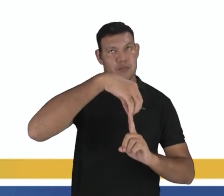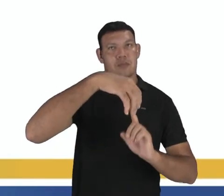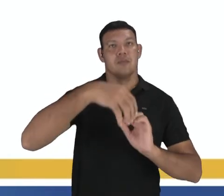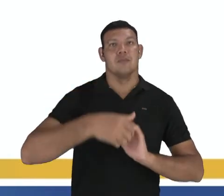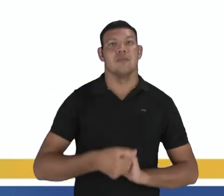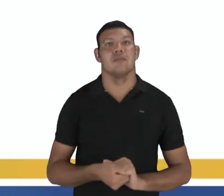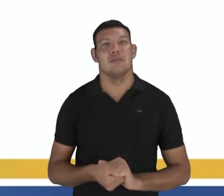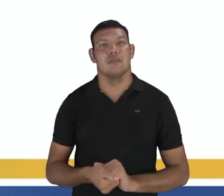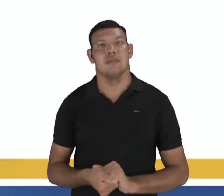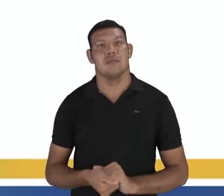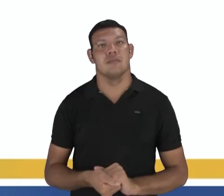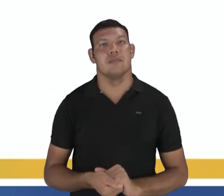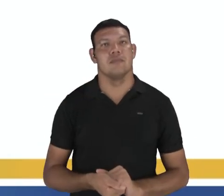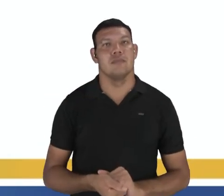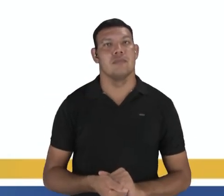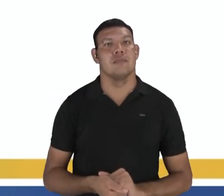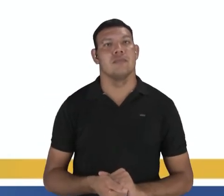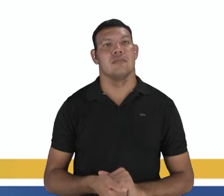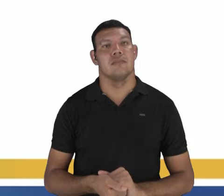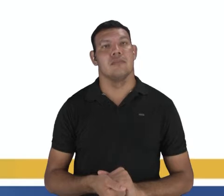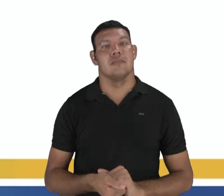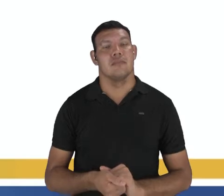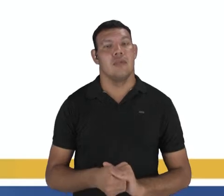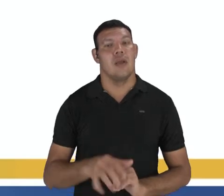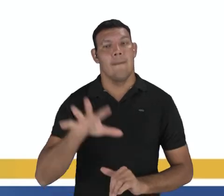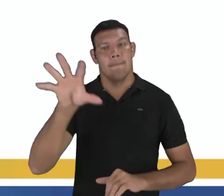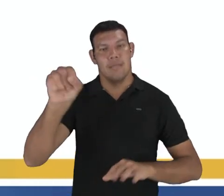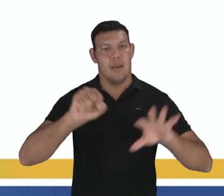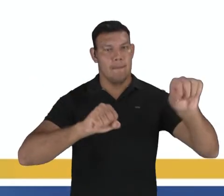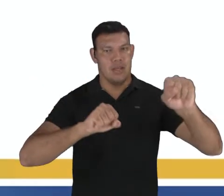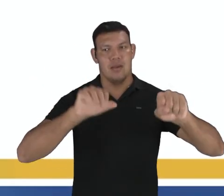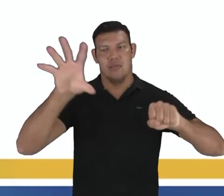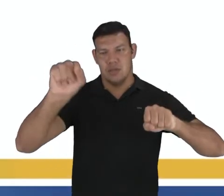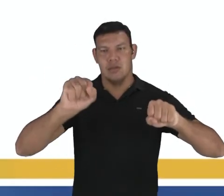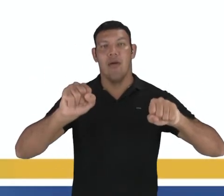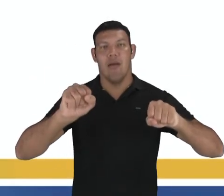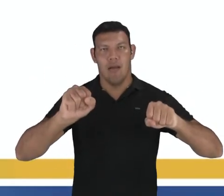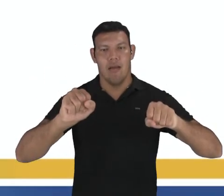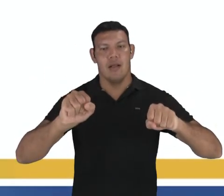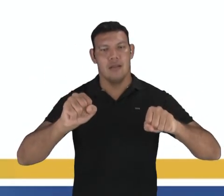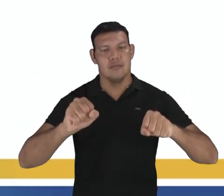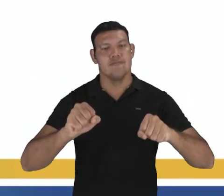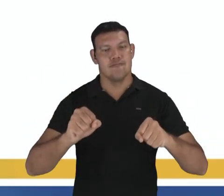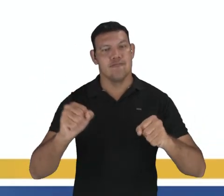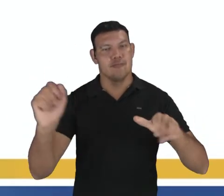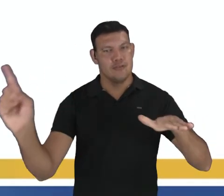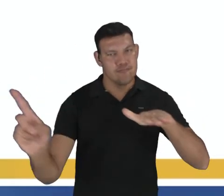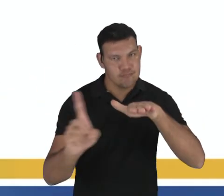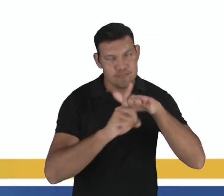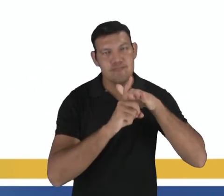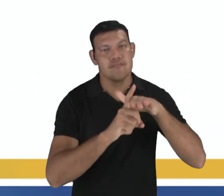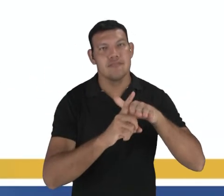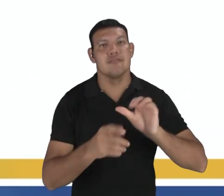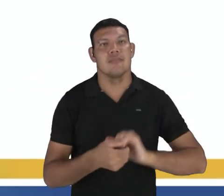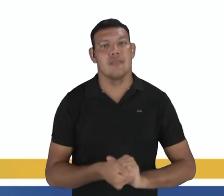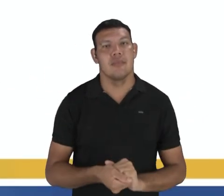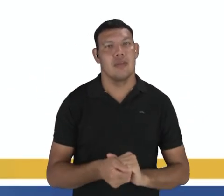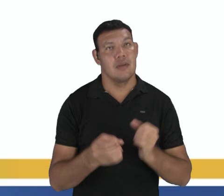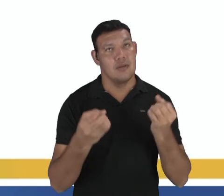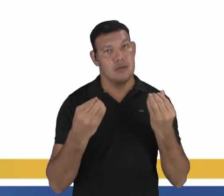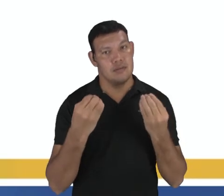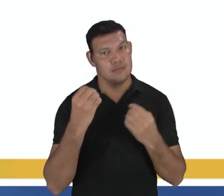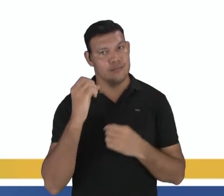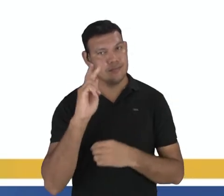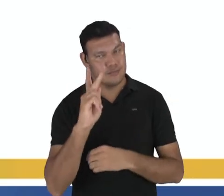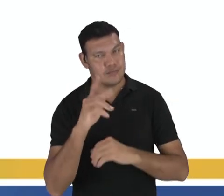Mansa Musa, né, que ele vai fazer essa peregrinação e vai trazer então essas questões para a região, tá?